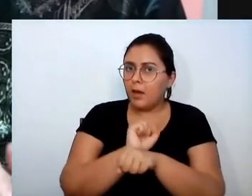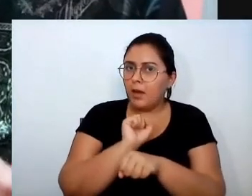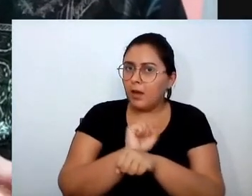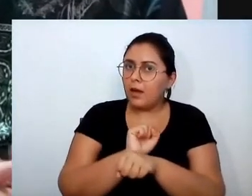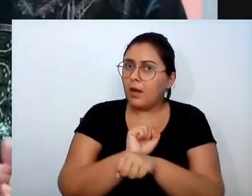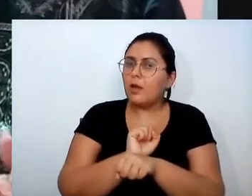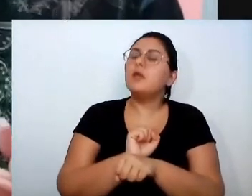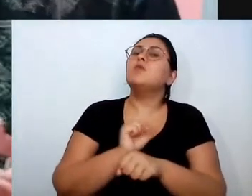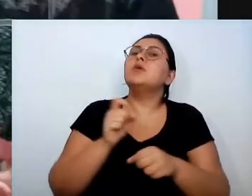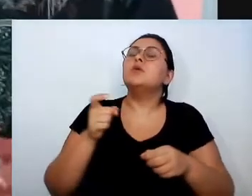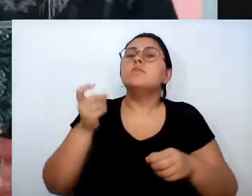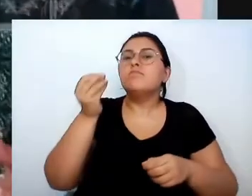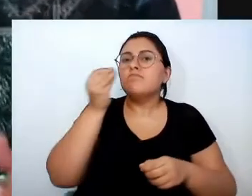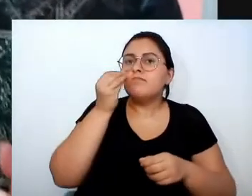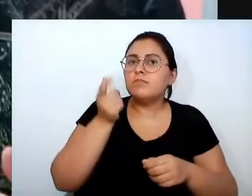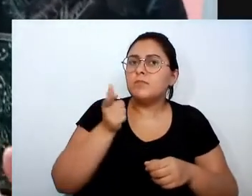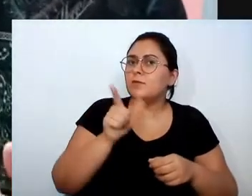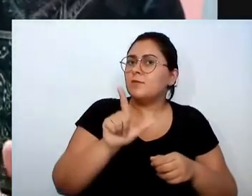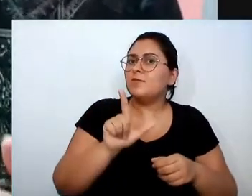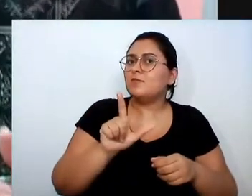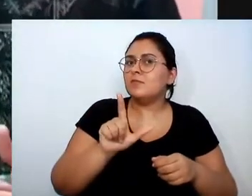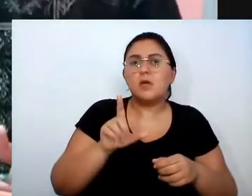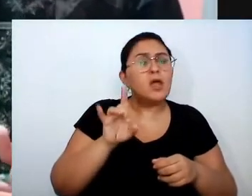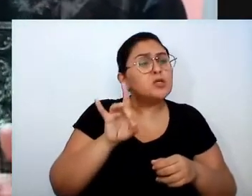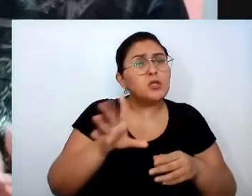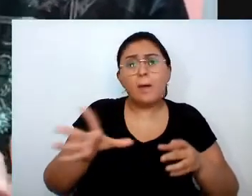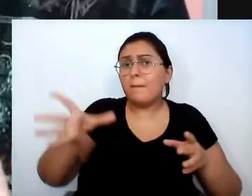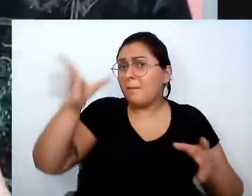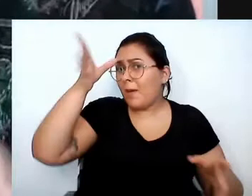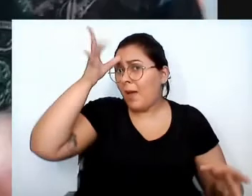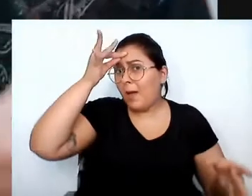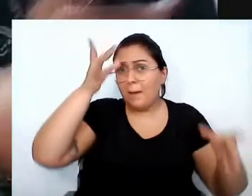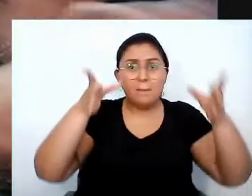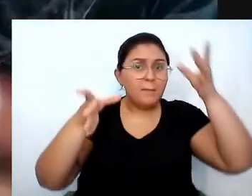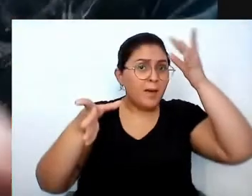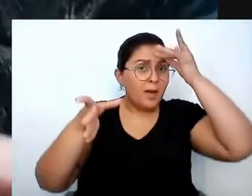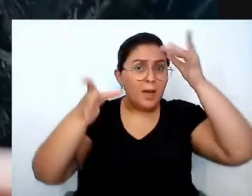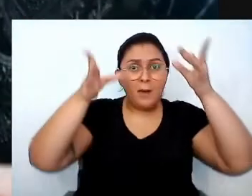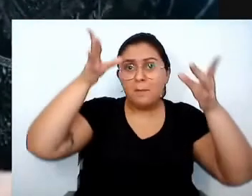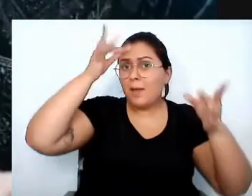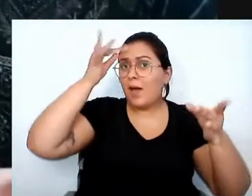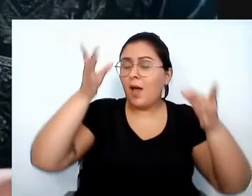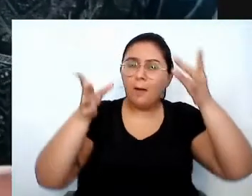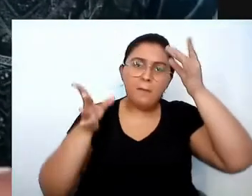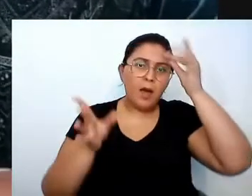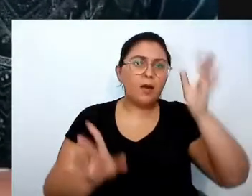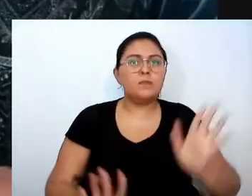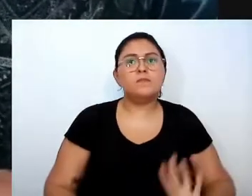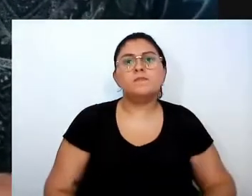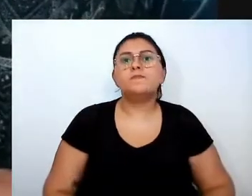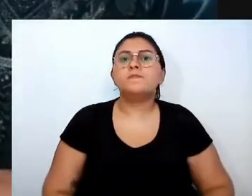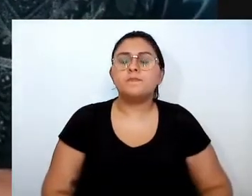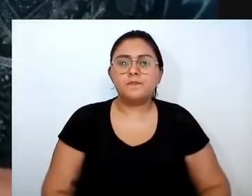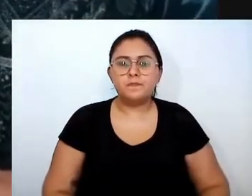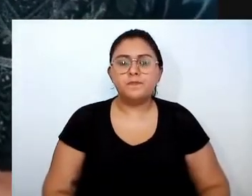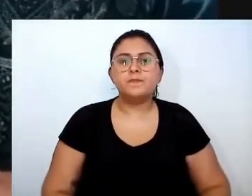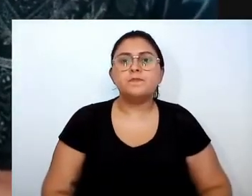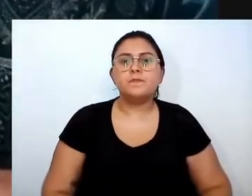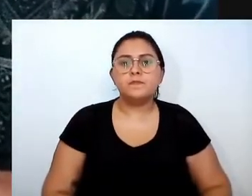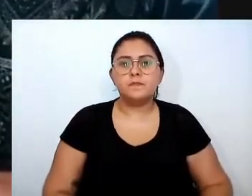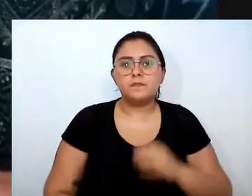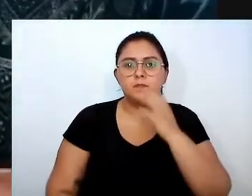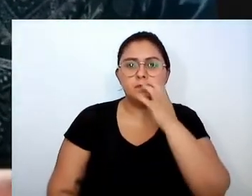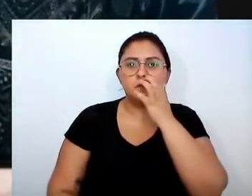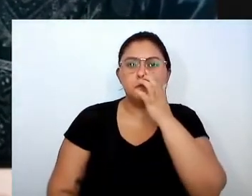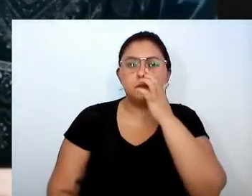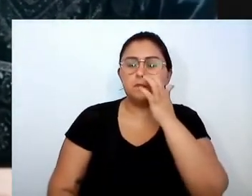vai. É tudo tá. memorização, discografia Braille, né? É assim que eu Sim, penso. sim, entendo. Pode-se dizer